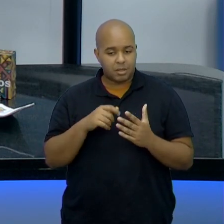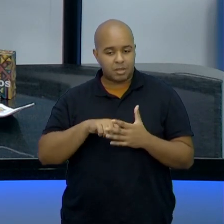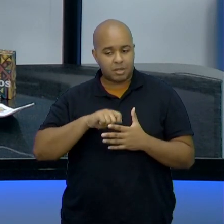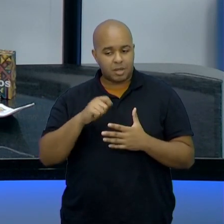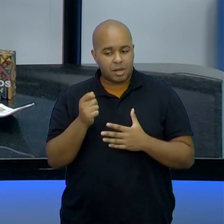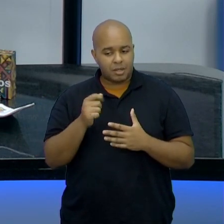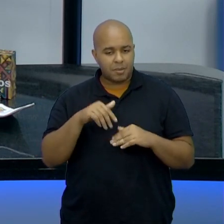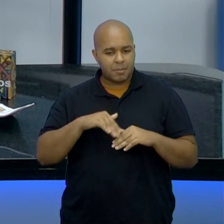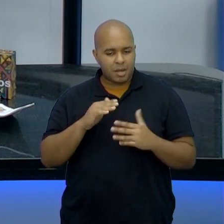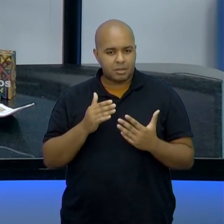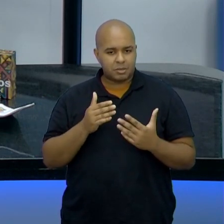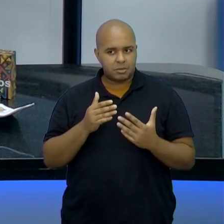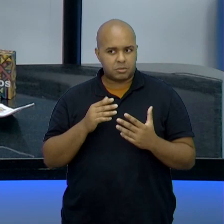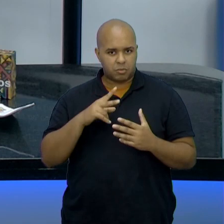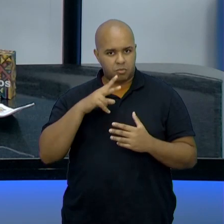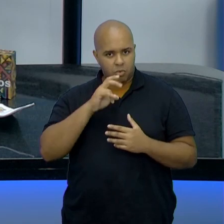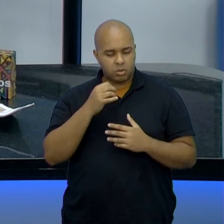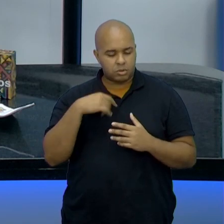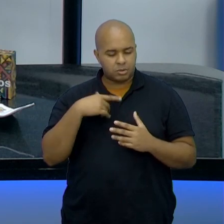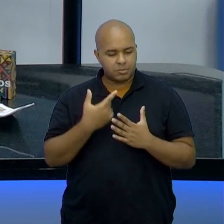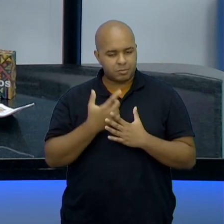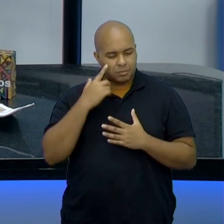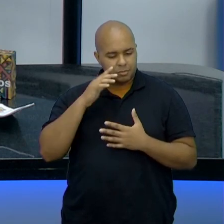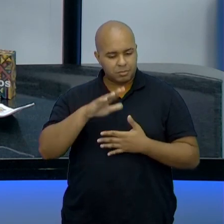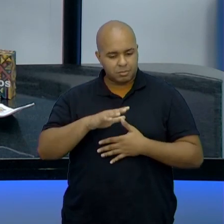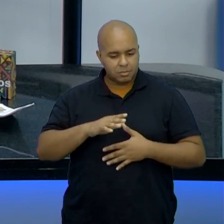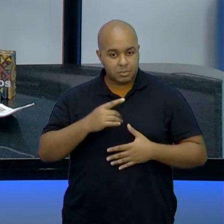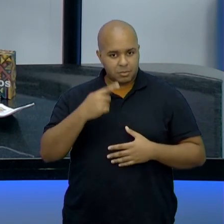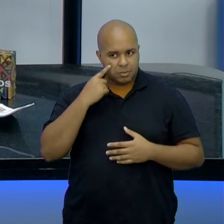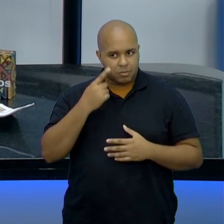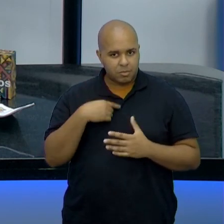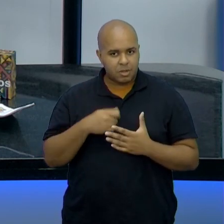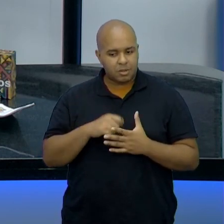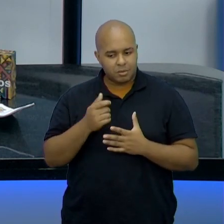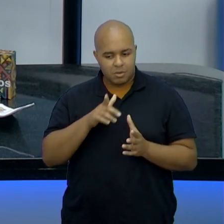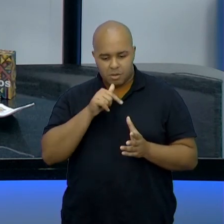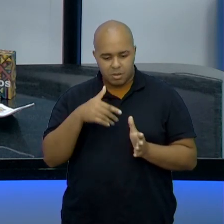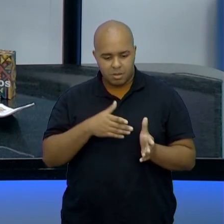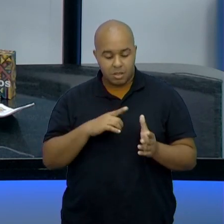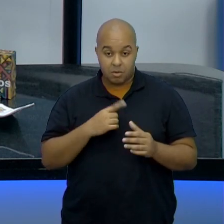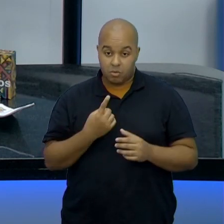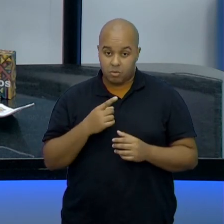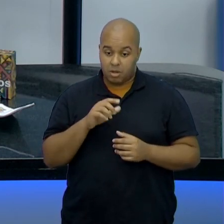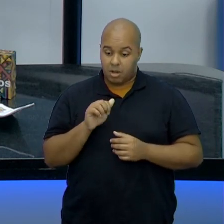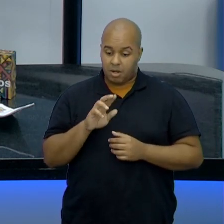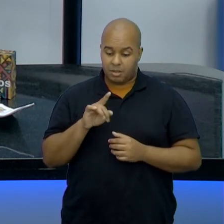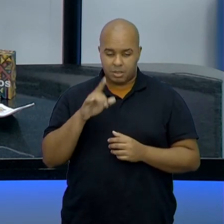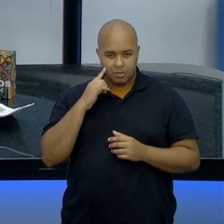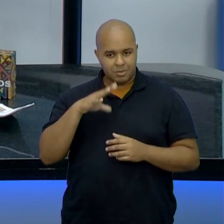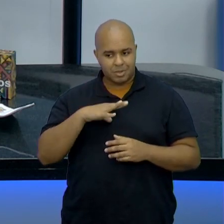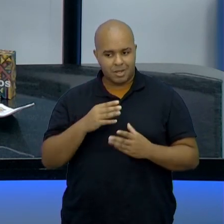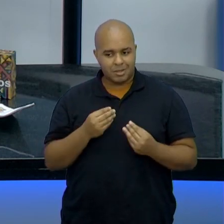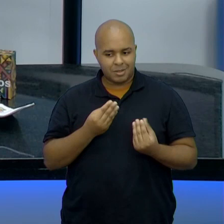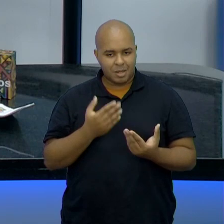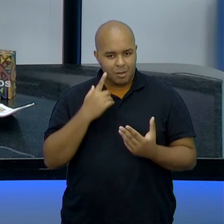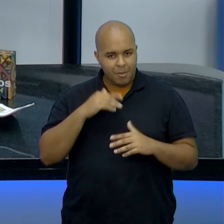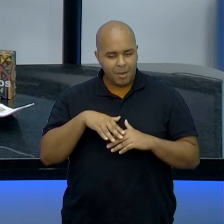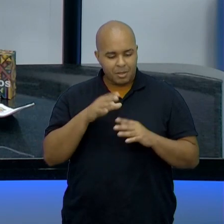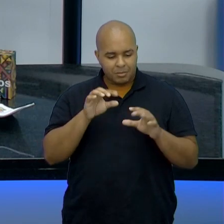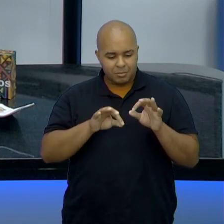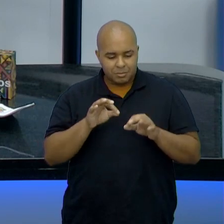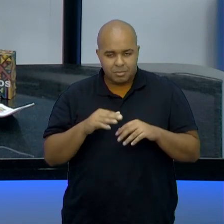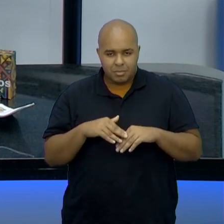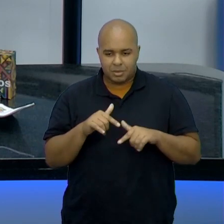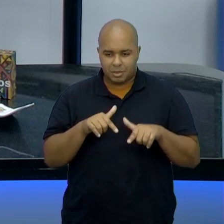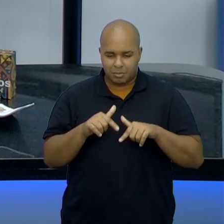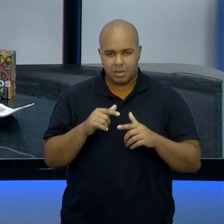cartas mais poderosas que a carta de território. Então a gente viu uma carta de um rio que dá uma única argila. Uma carta de cidade vai fornecer mais recursos,